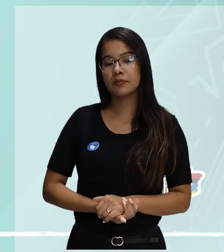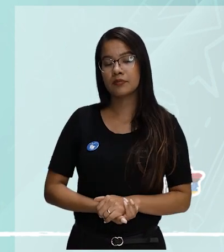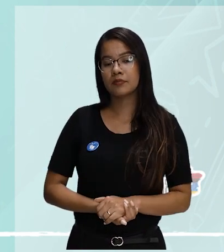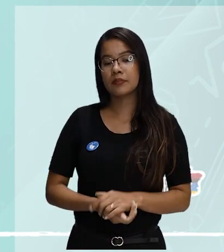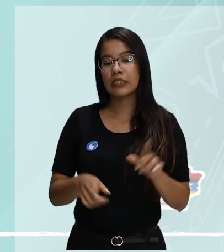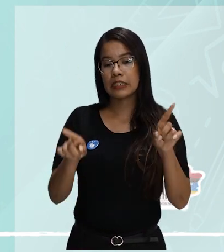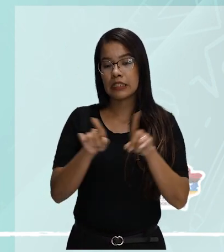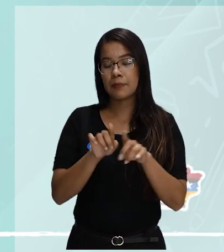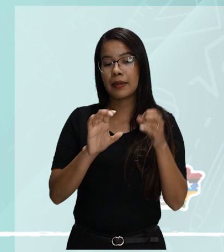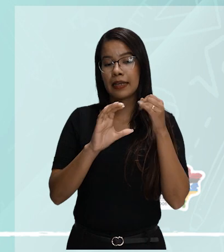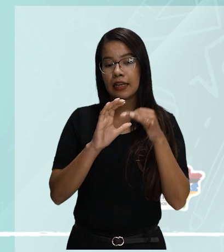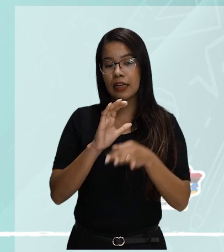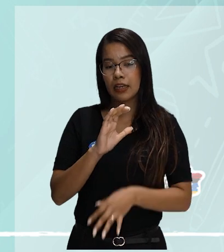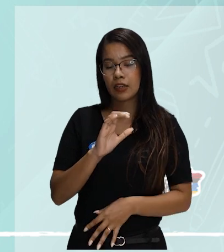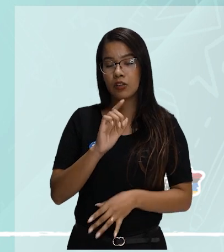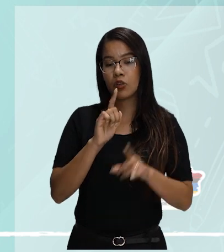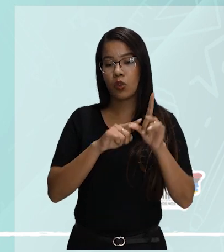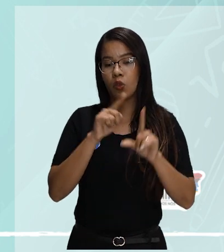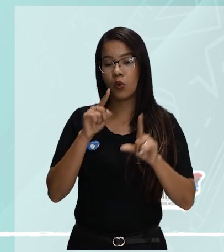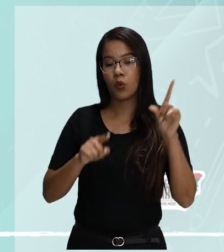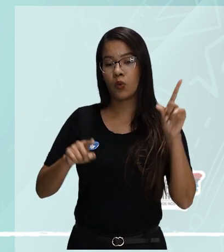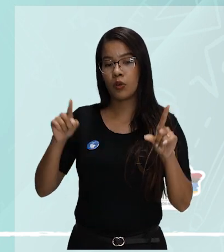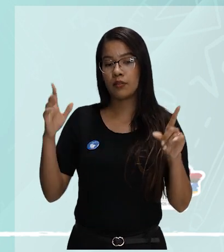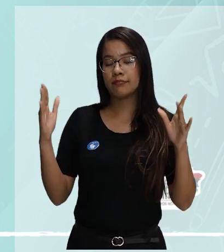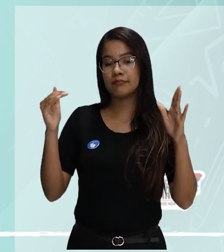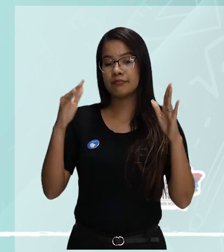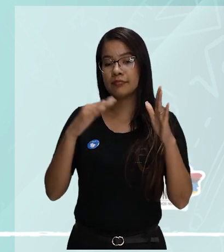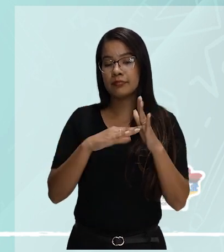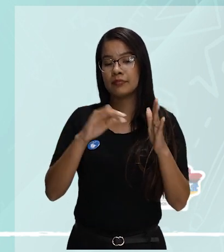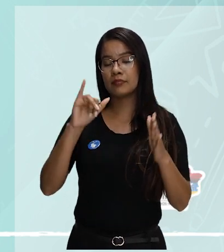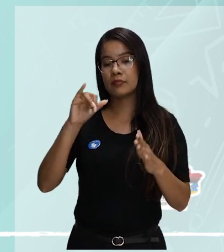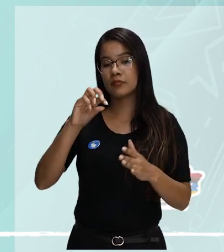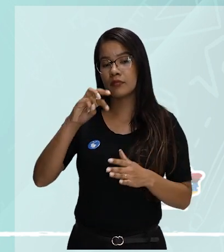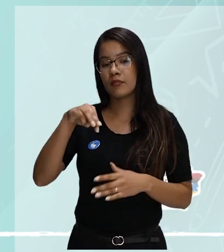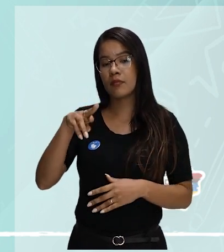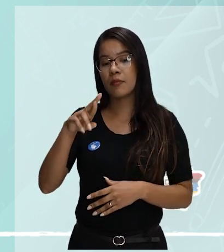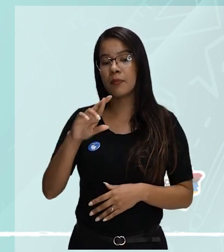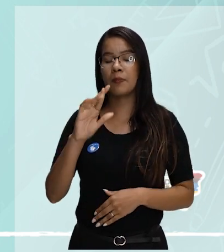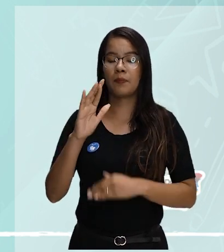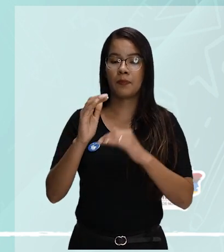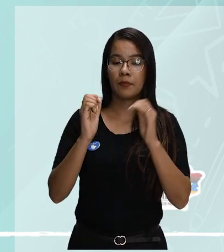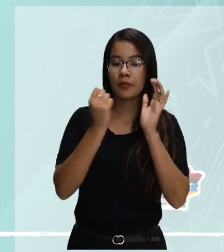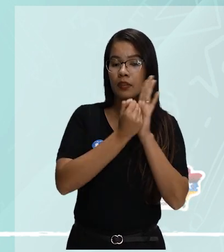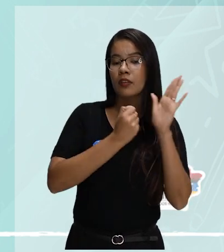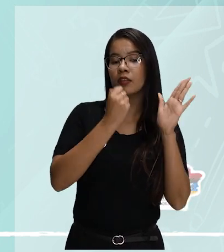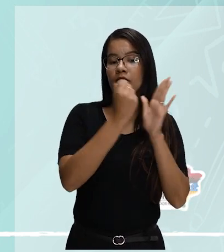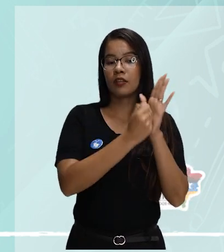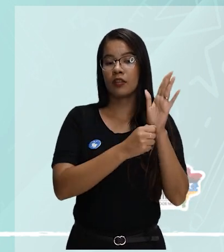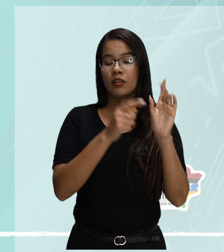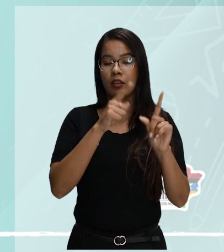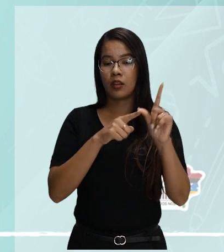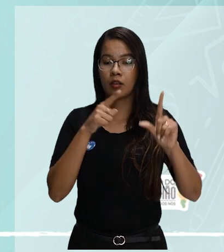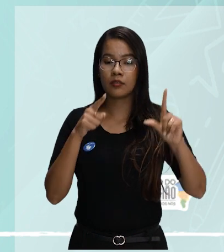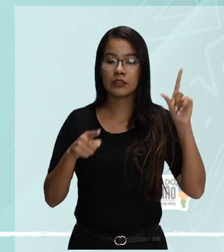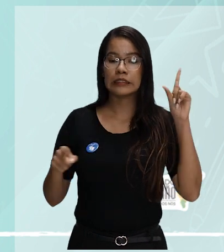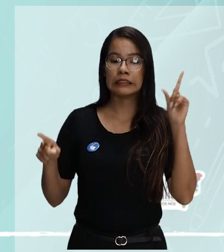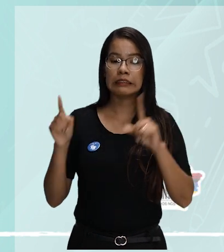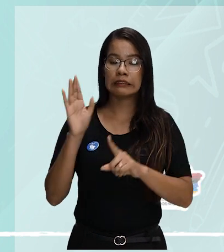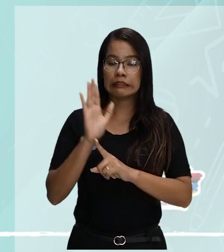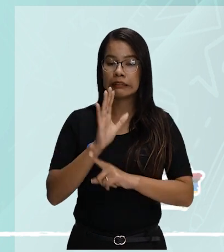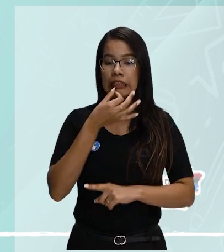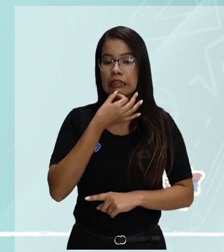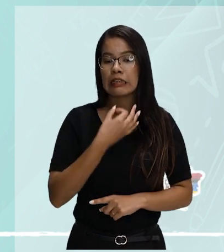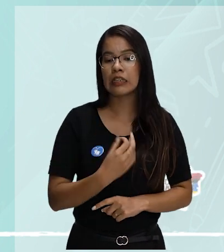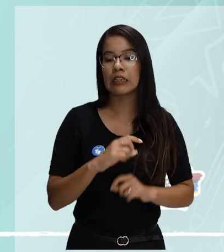a característica do gráfico de uma função ímpar. A construção geométrica sugere que o gráfico é simétrico em